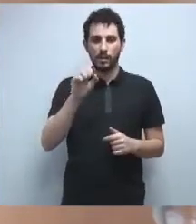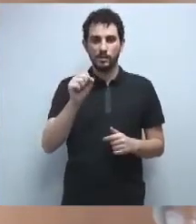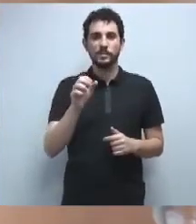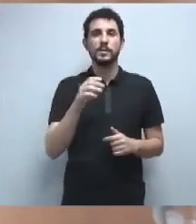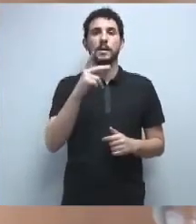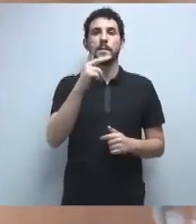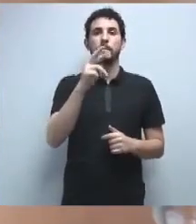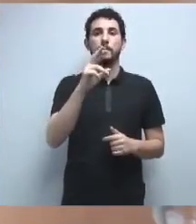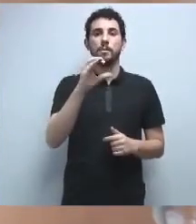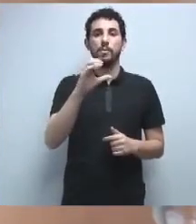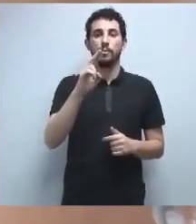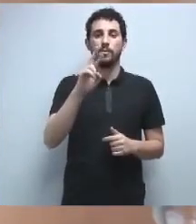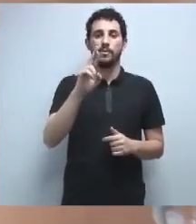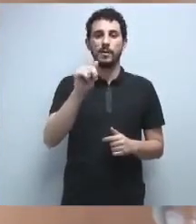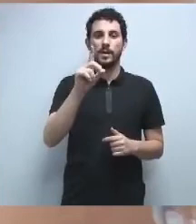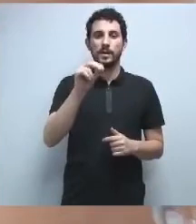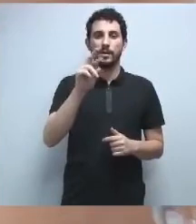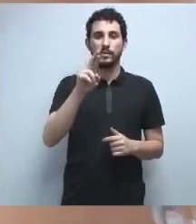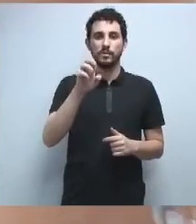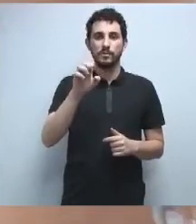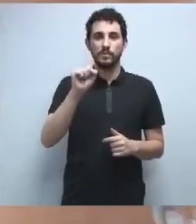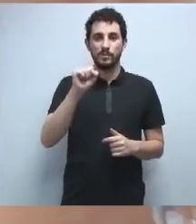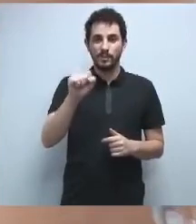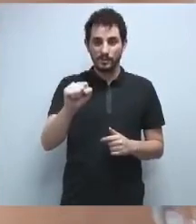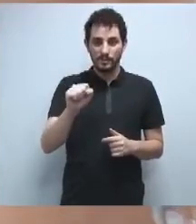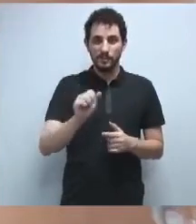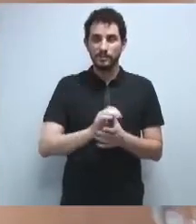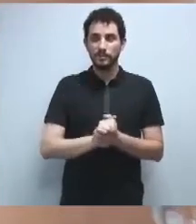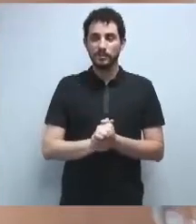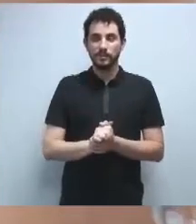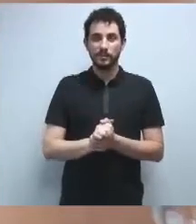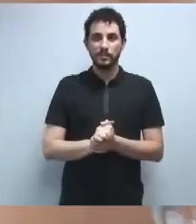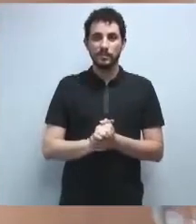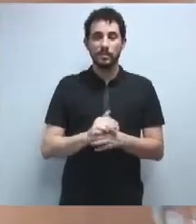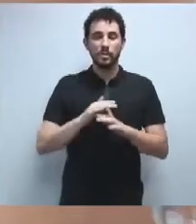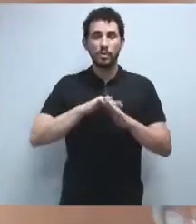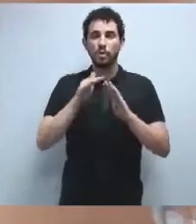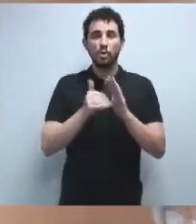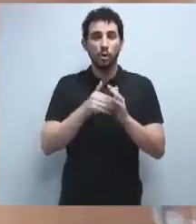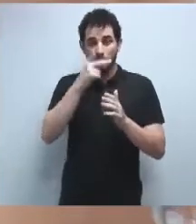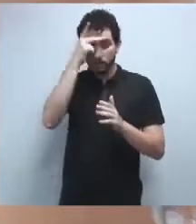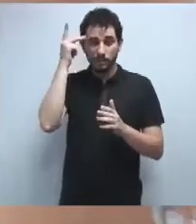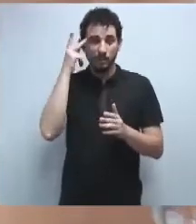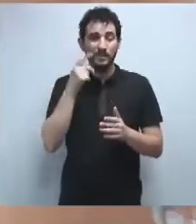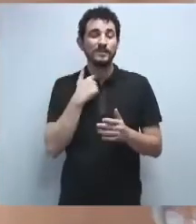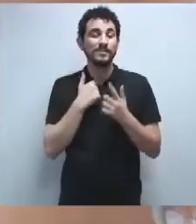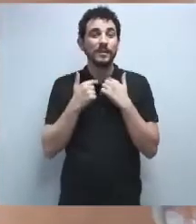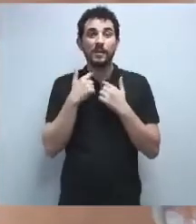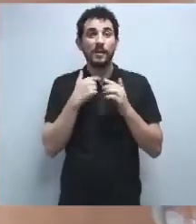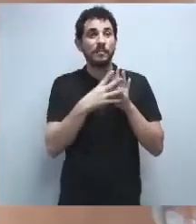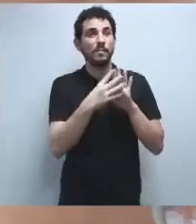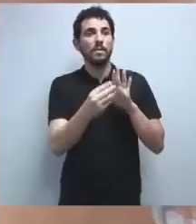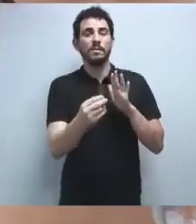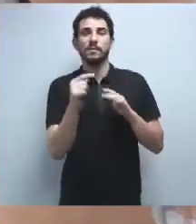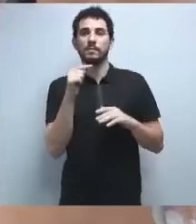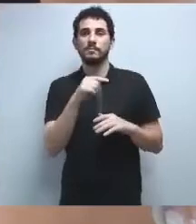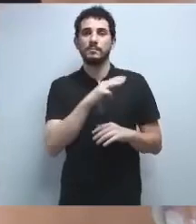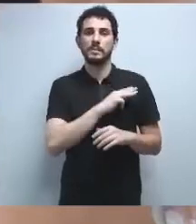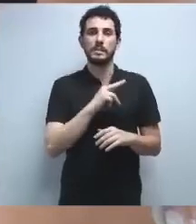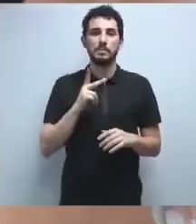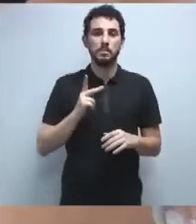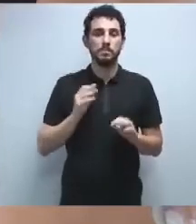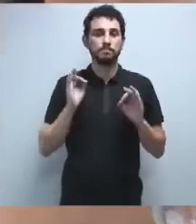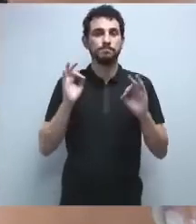que eram o espelho que todo mundo queria do ministério comprou brasil tanto é que